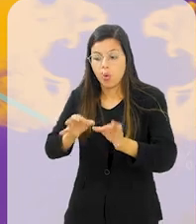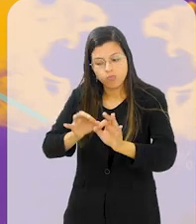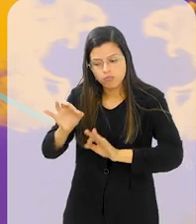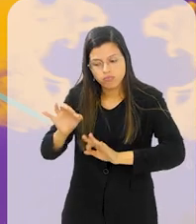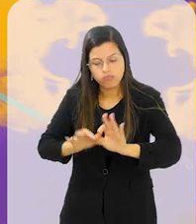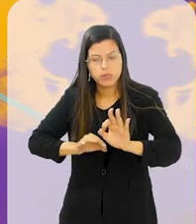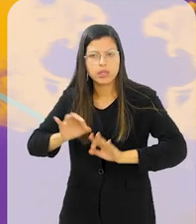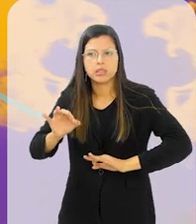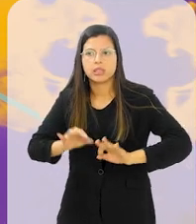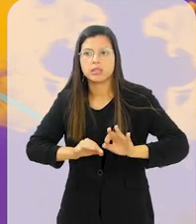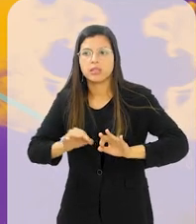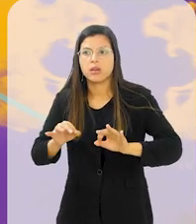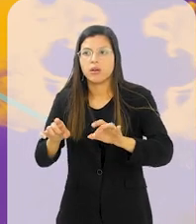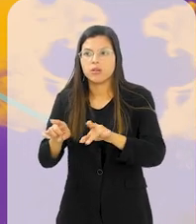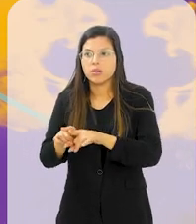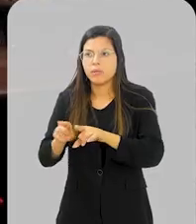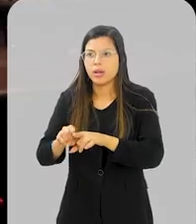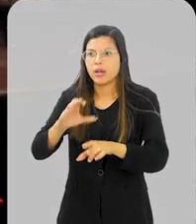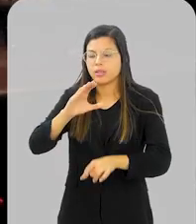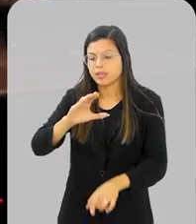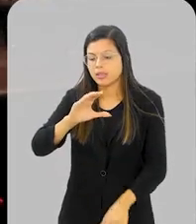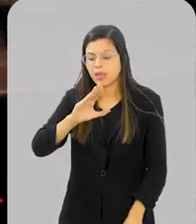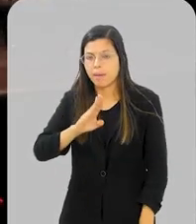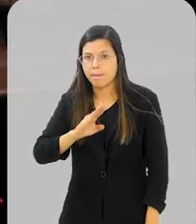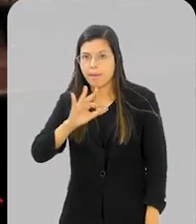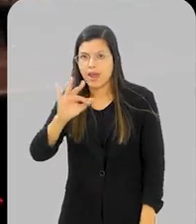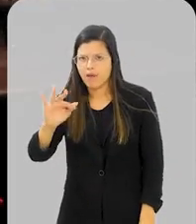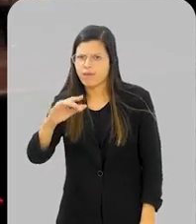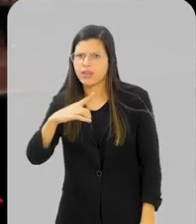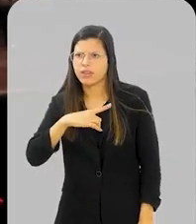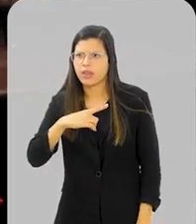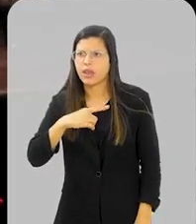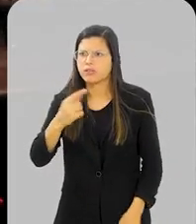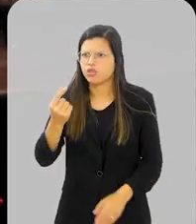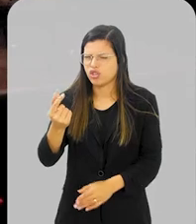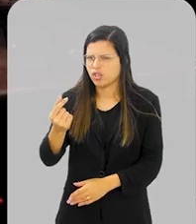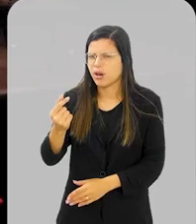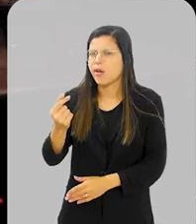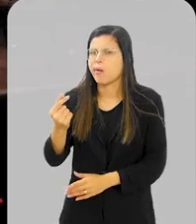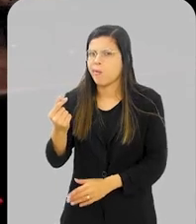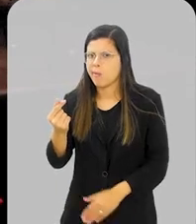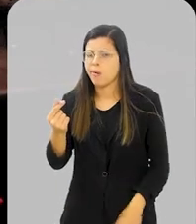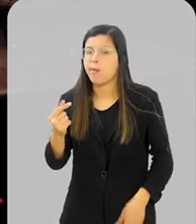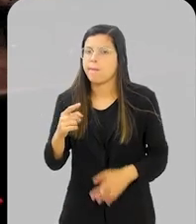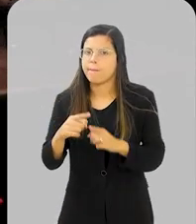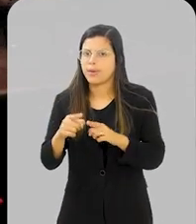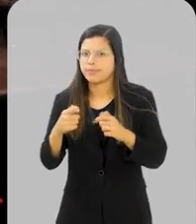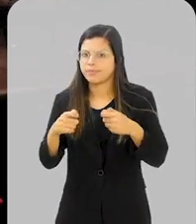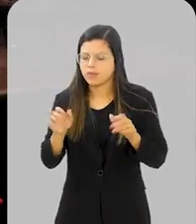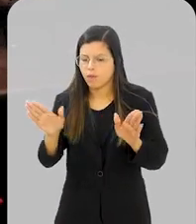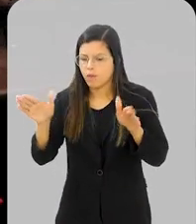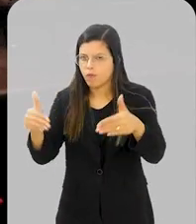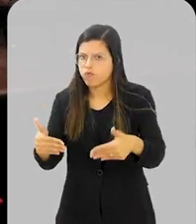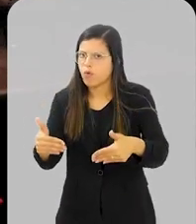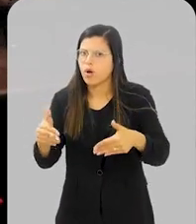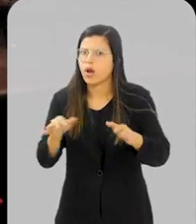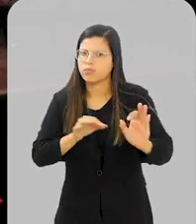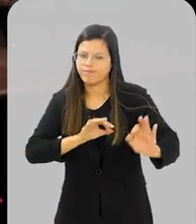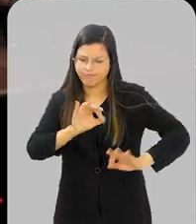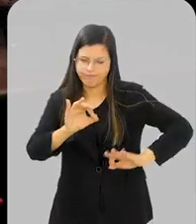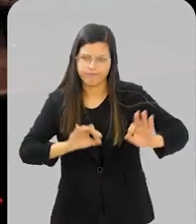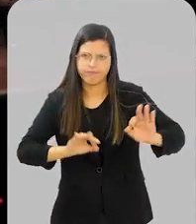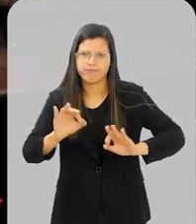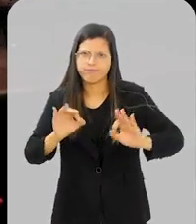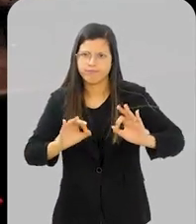aquilo. Organização, a CBF até tem hoje em dia, tem muita grana. Mas eu acho que tem que focar mais no planejamento e